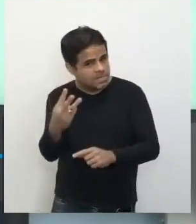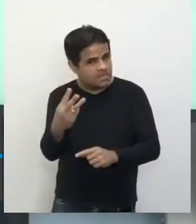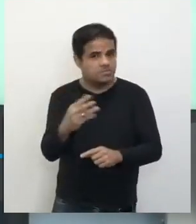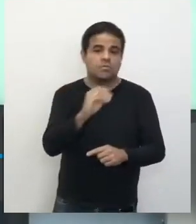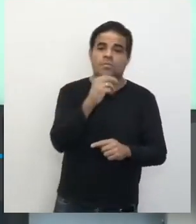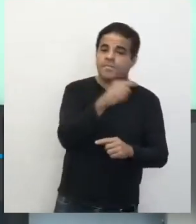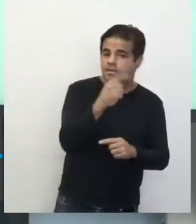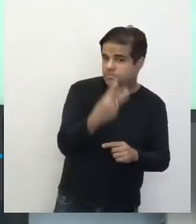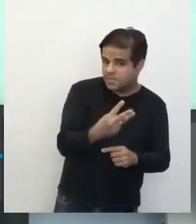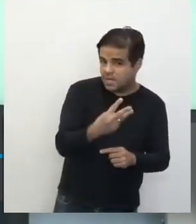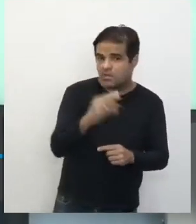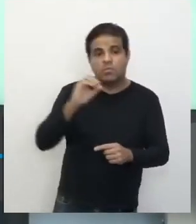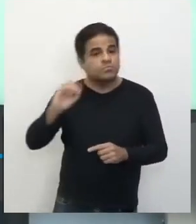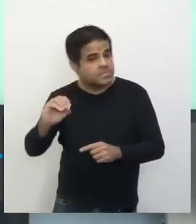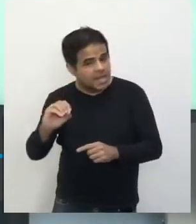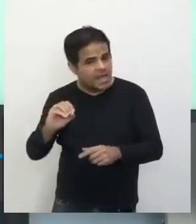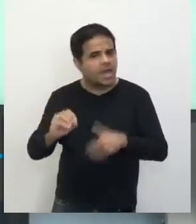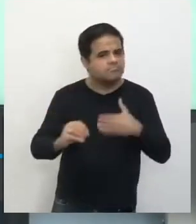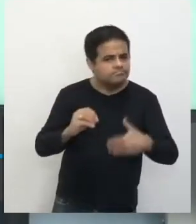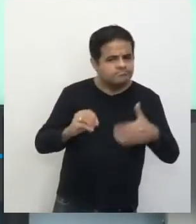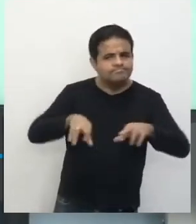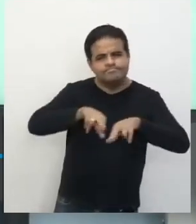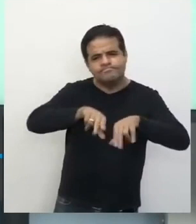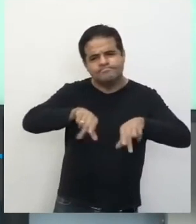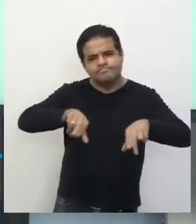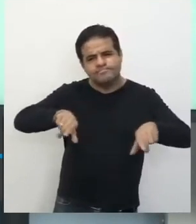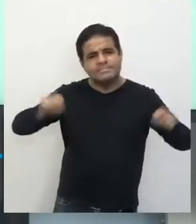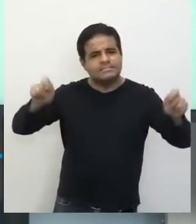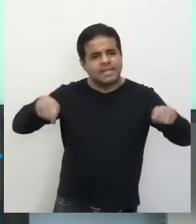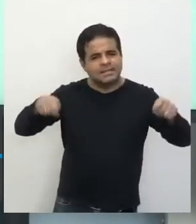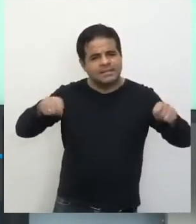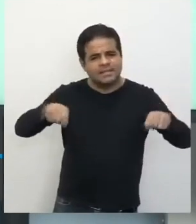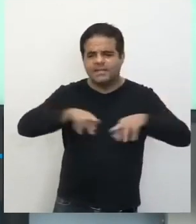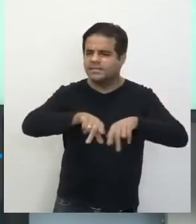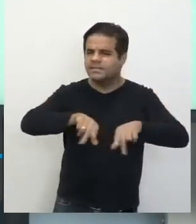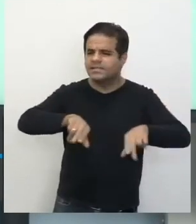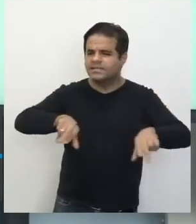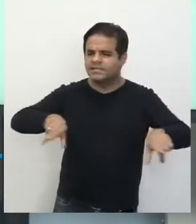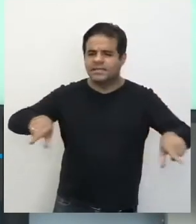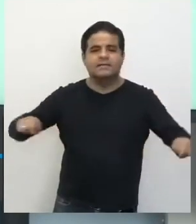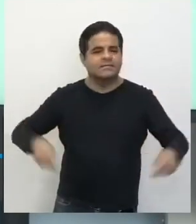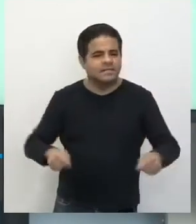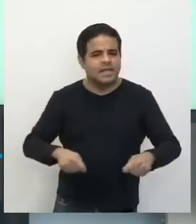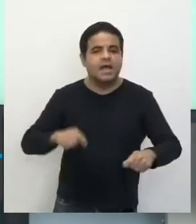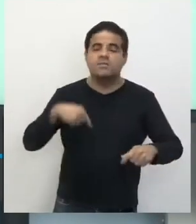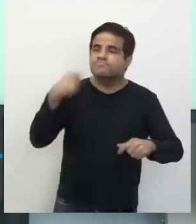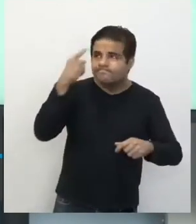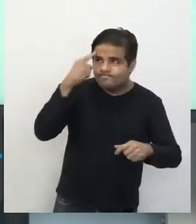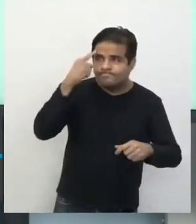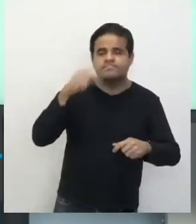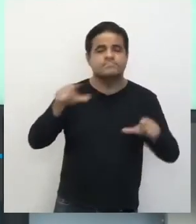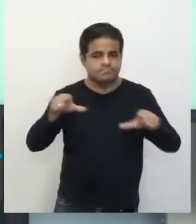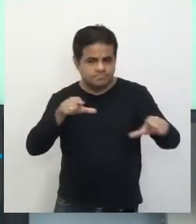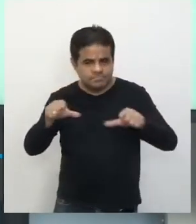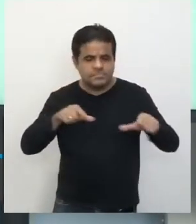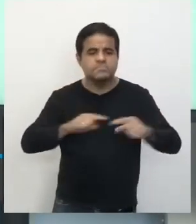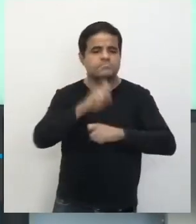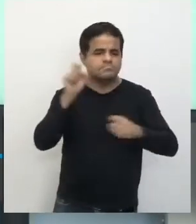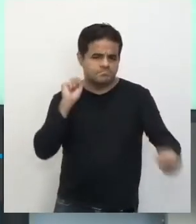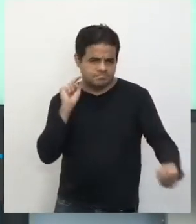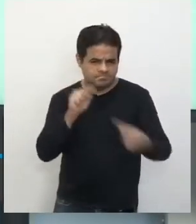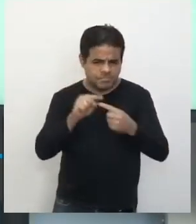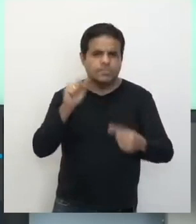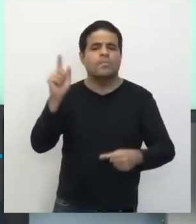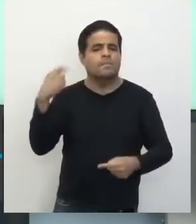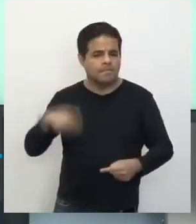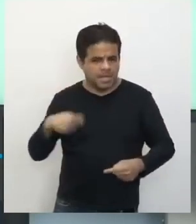é o menos 3 com o 0. Então, tem várias soluções infinitas. Então, quando a gente trabalha com funções, a